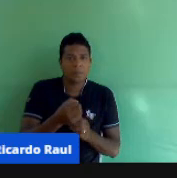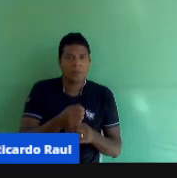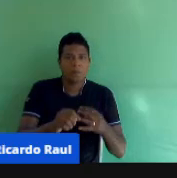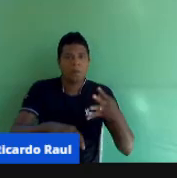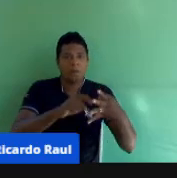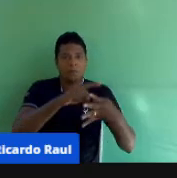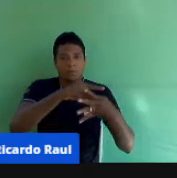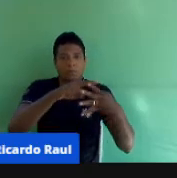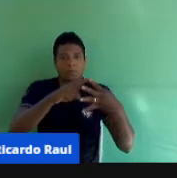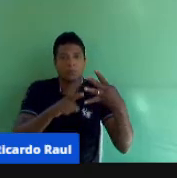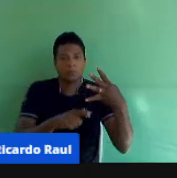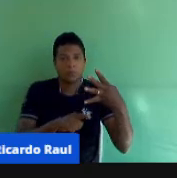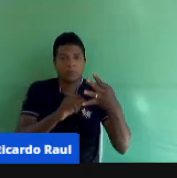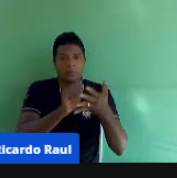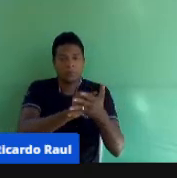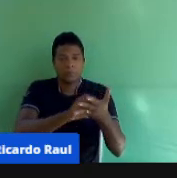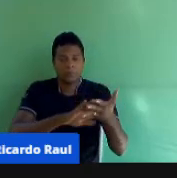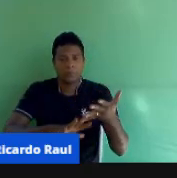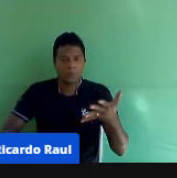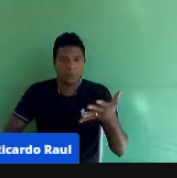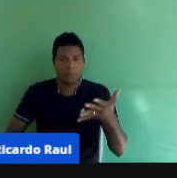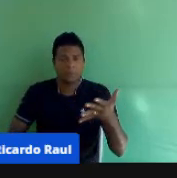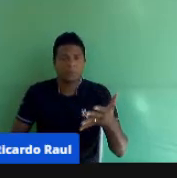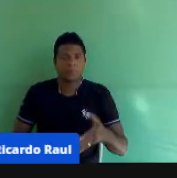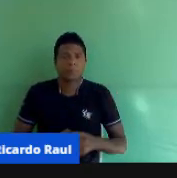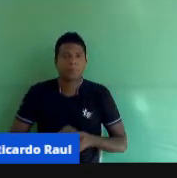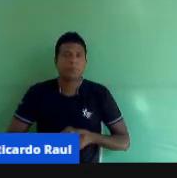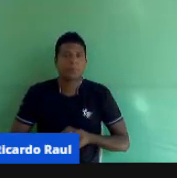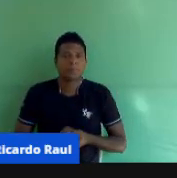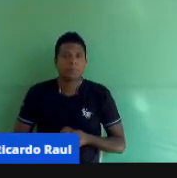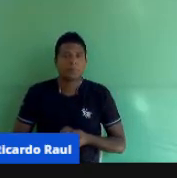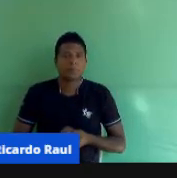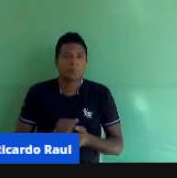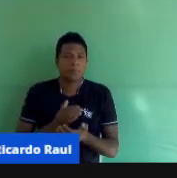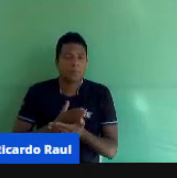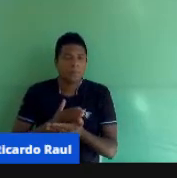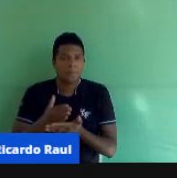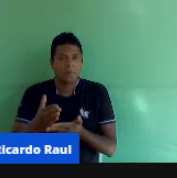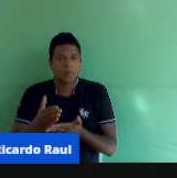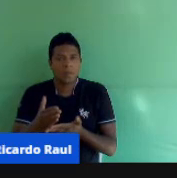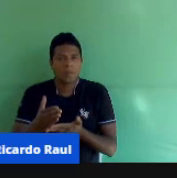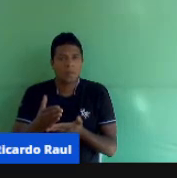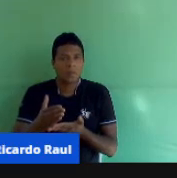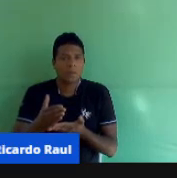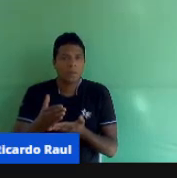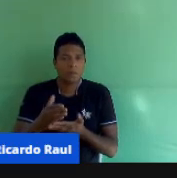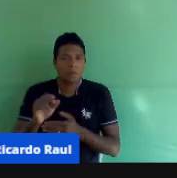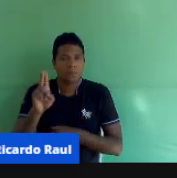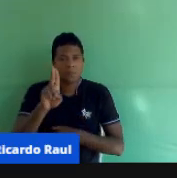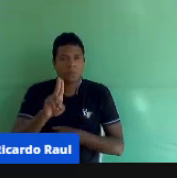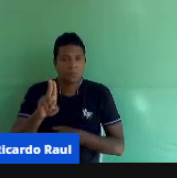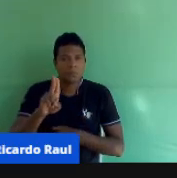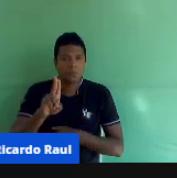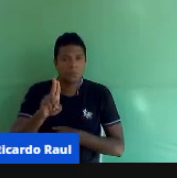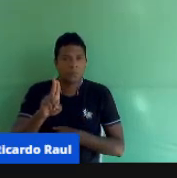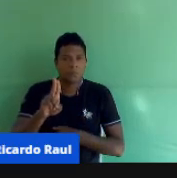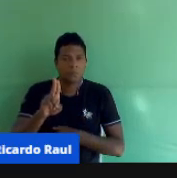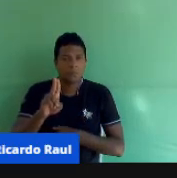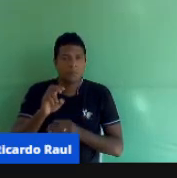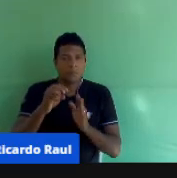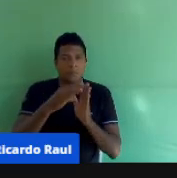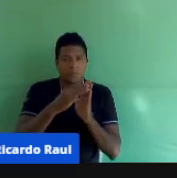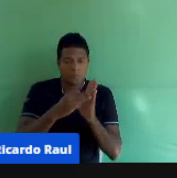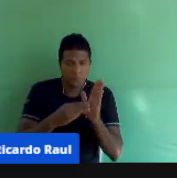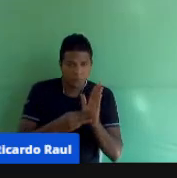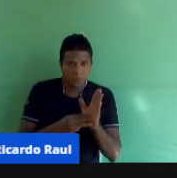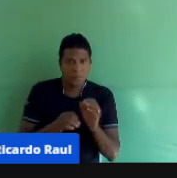tipos de atividades. Então, ela vai falar, a partir da utilização desse recurso metodológico, nós